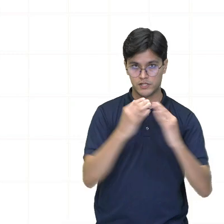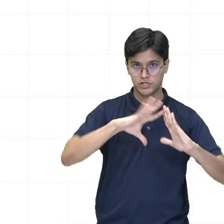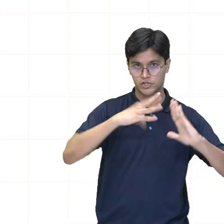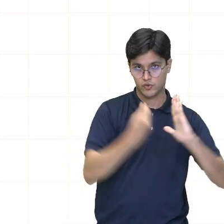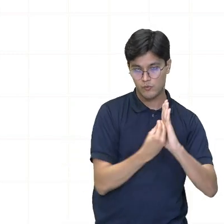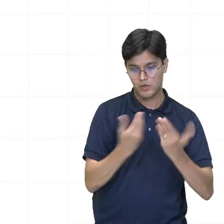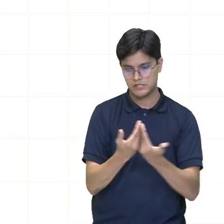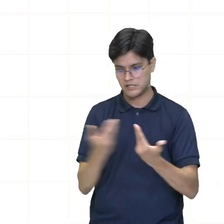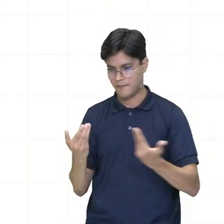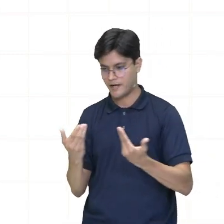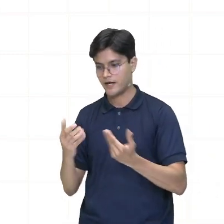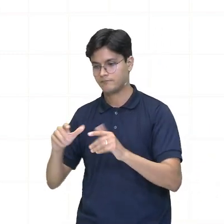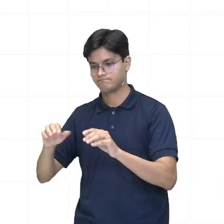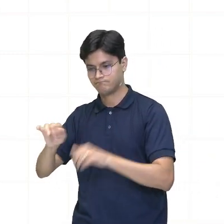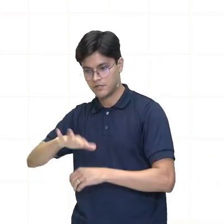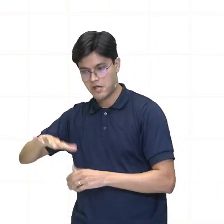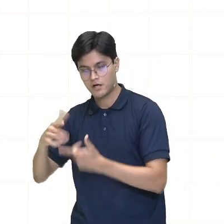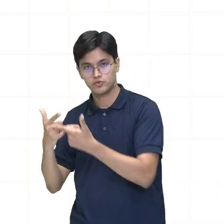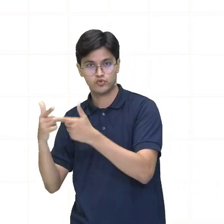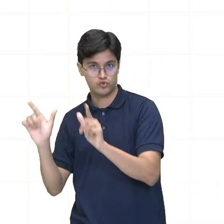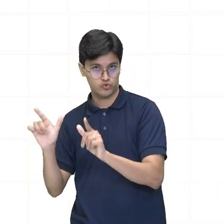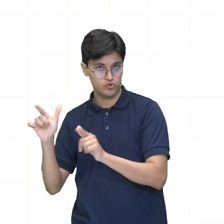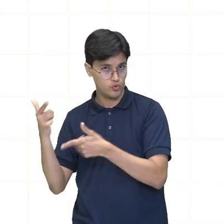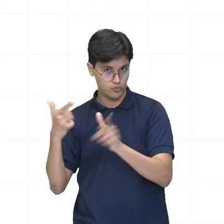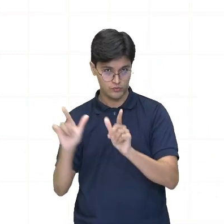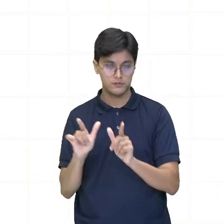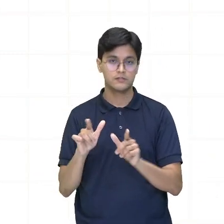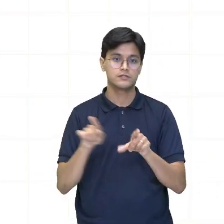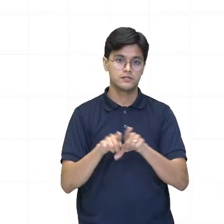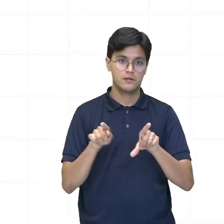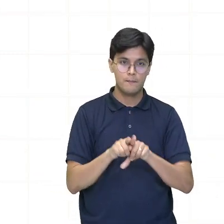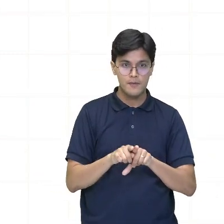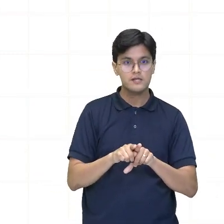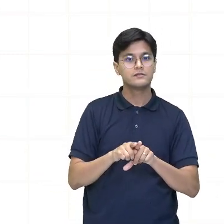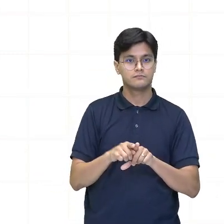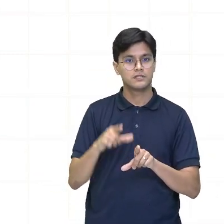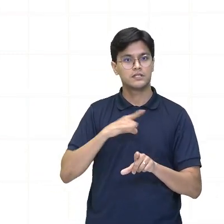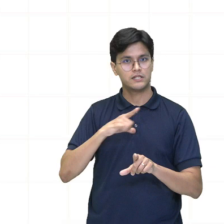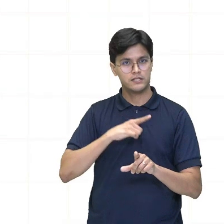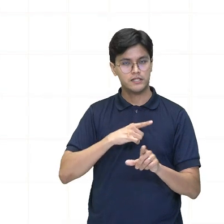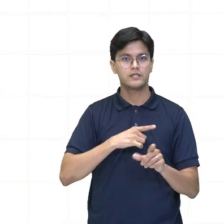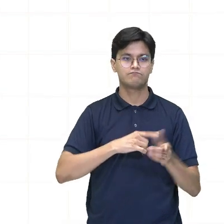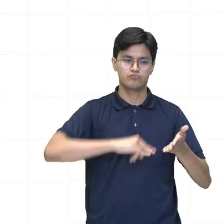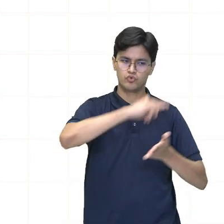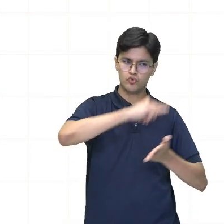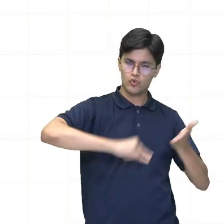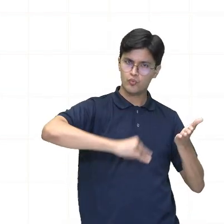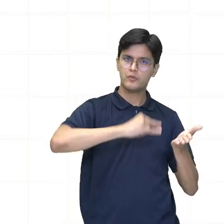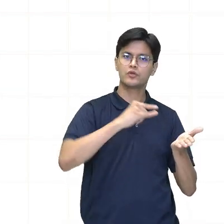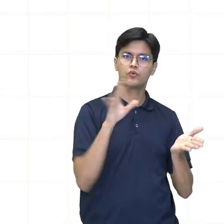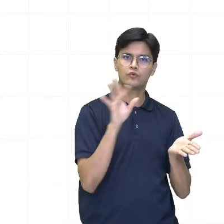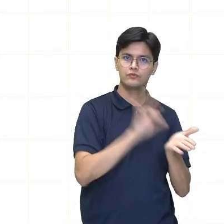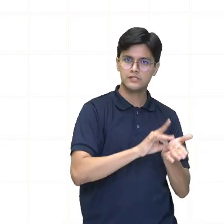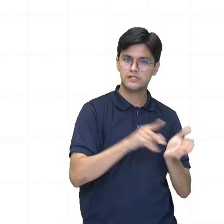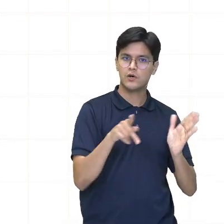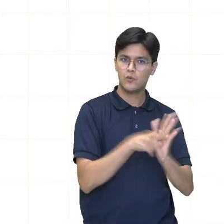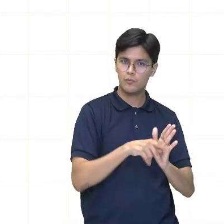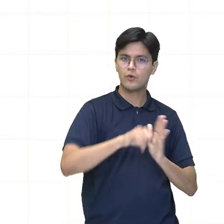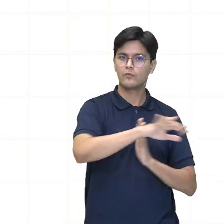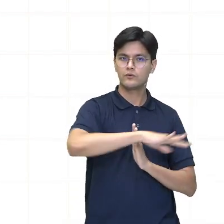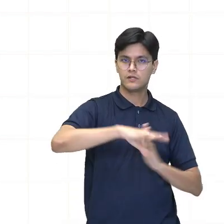um título desses territórios como territórios quilombolas e uma política eficaz e específica